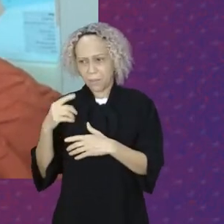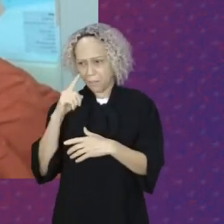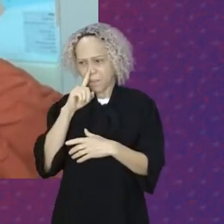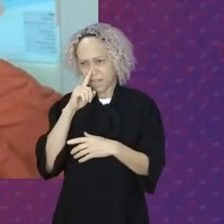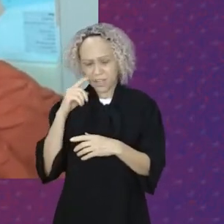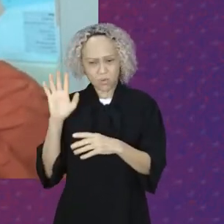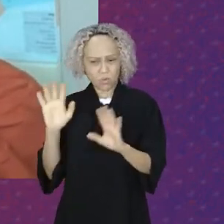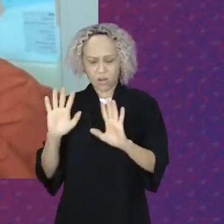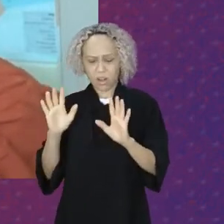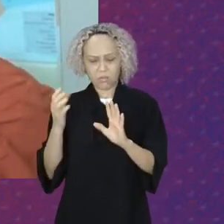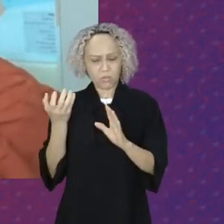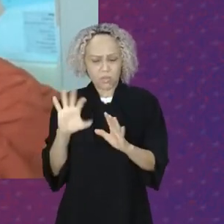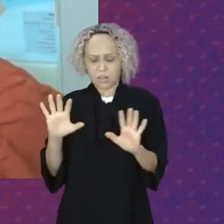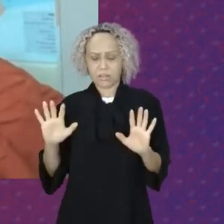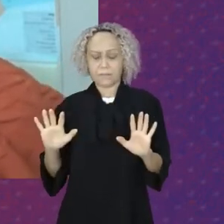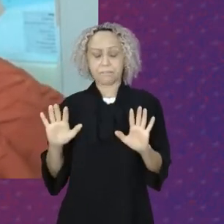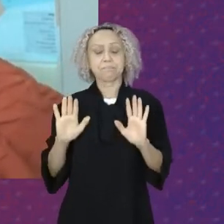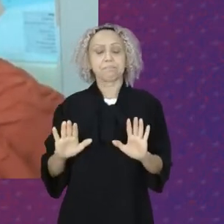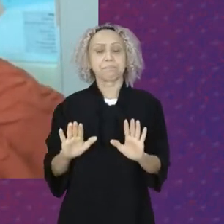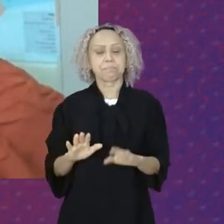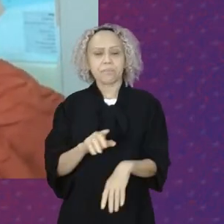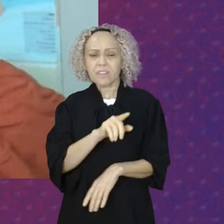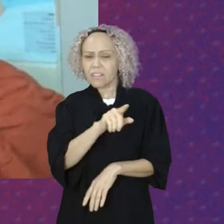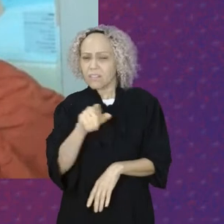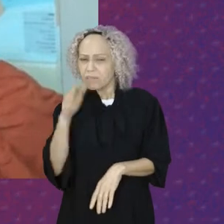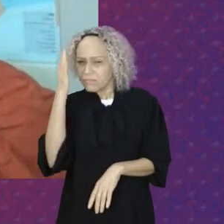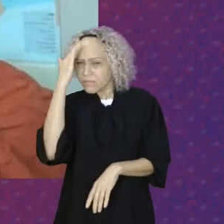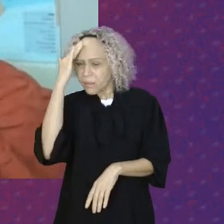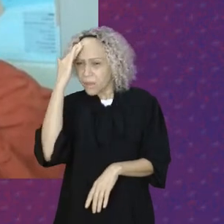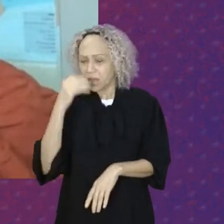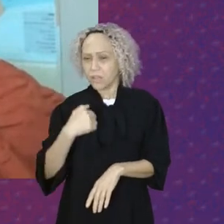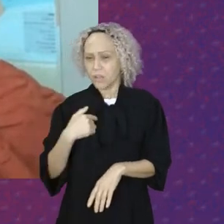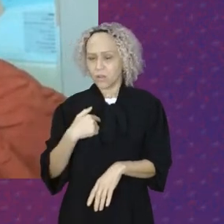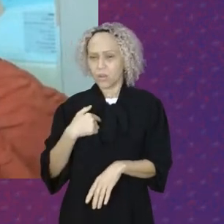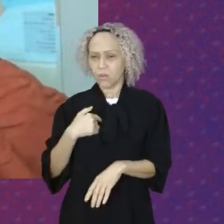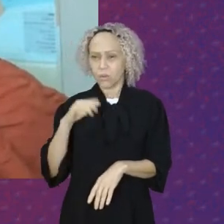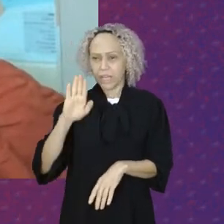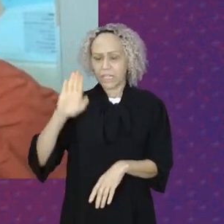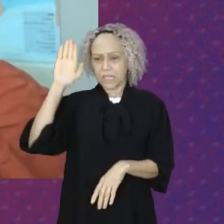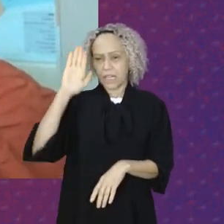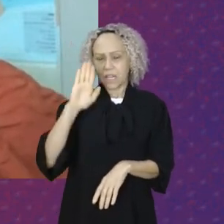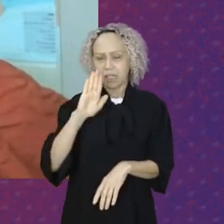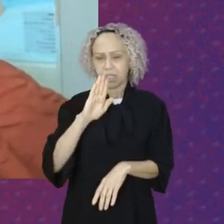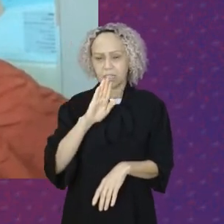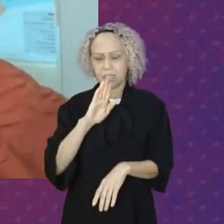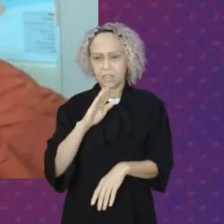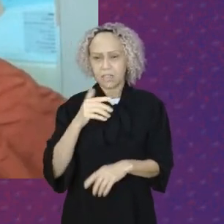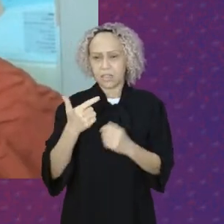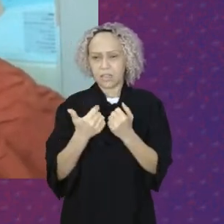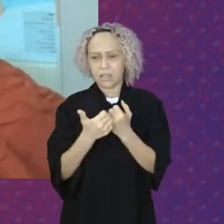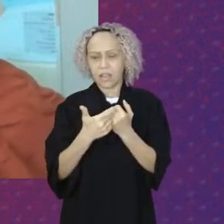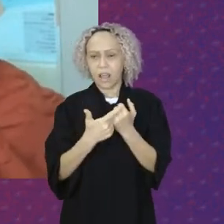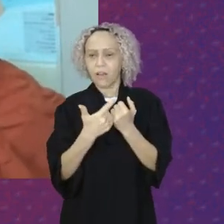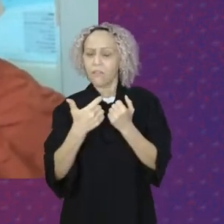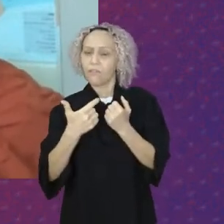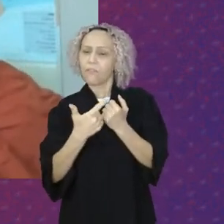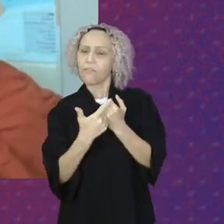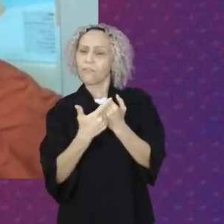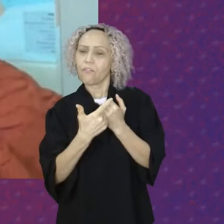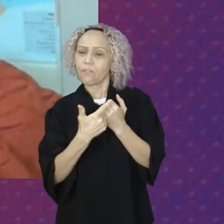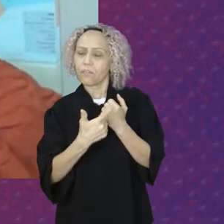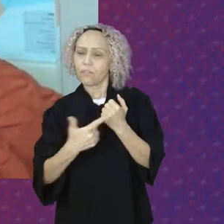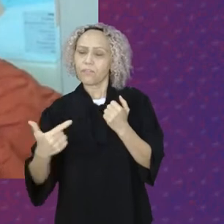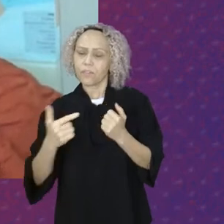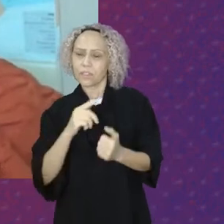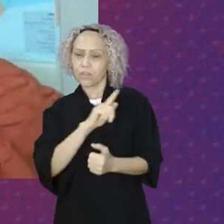não sabe e não lembra, como candidata a vice-governadora no estado. Então, o nosso estado ele tem dimensões continentais muito